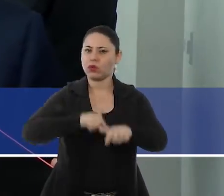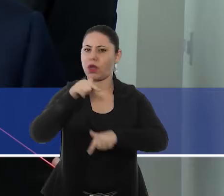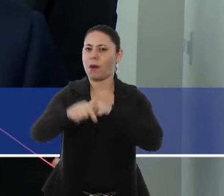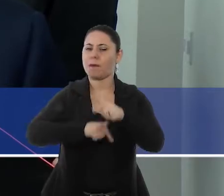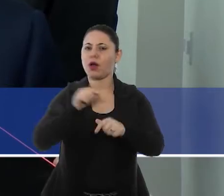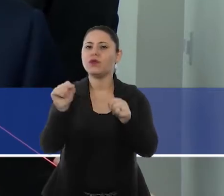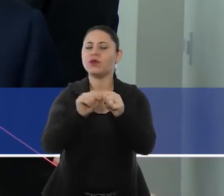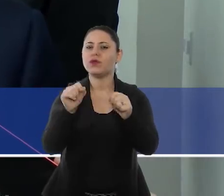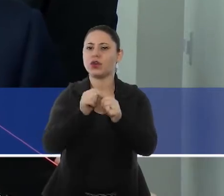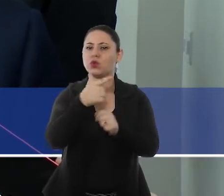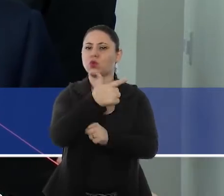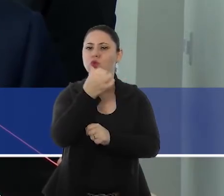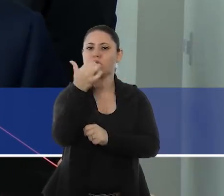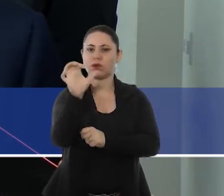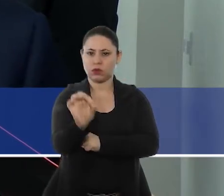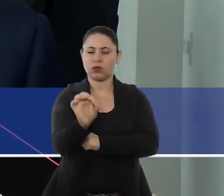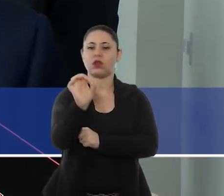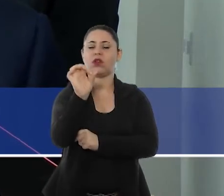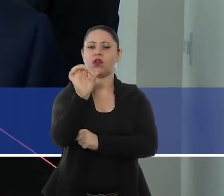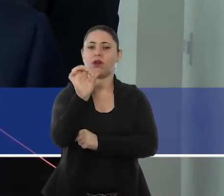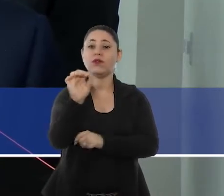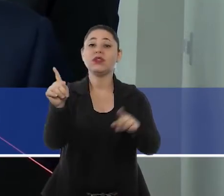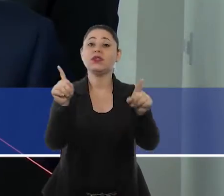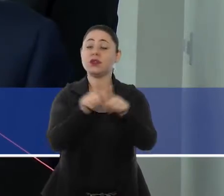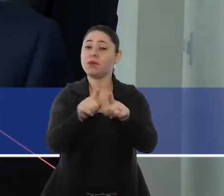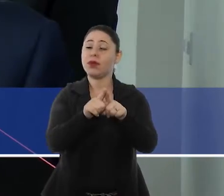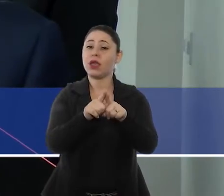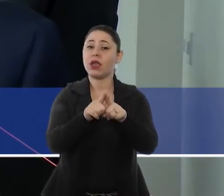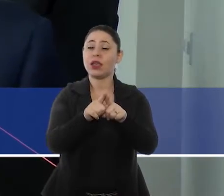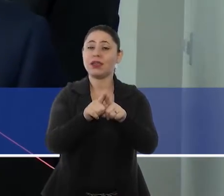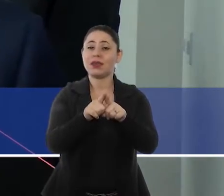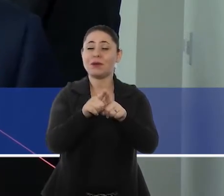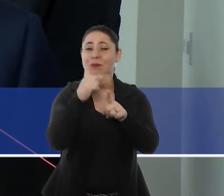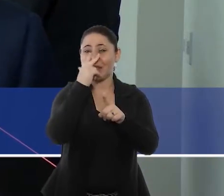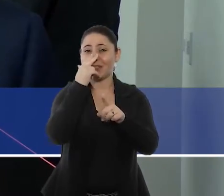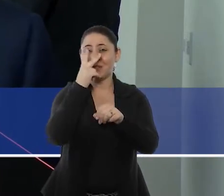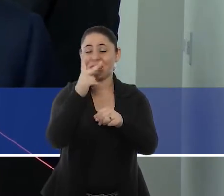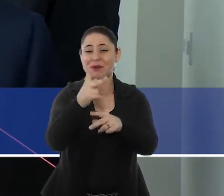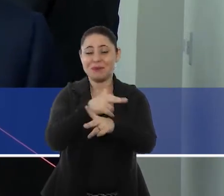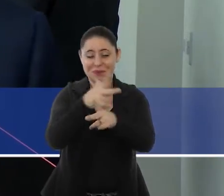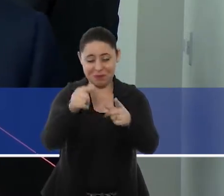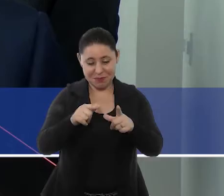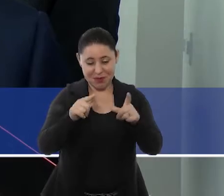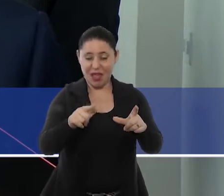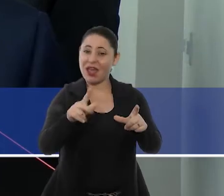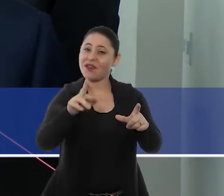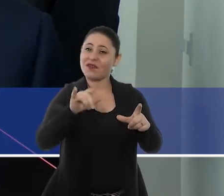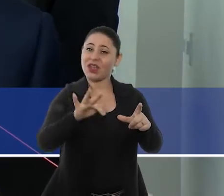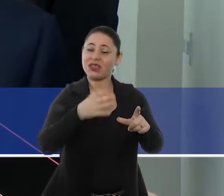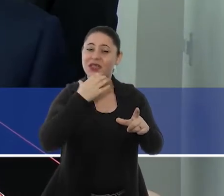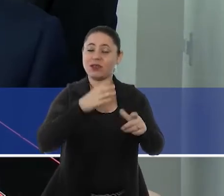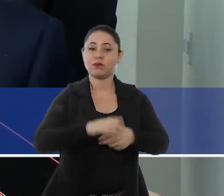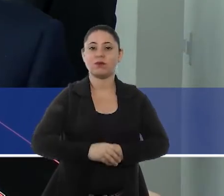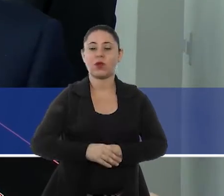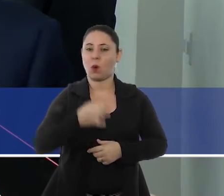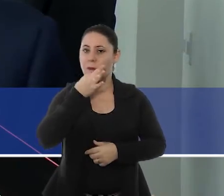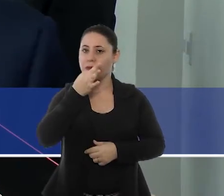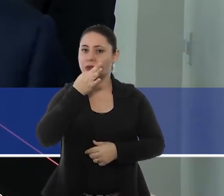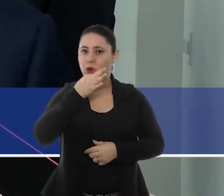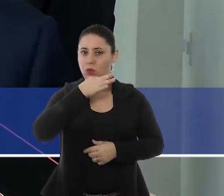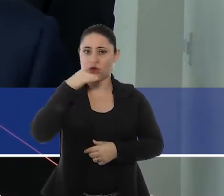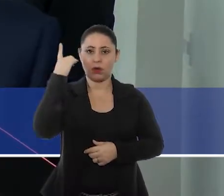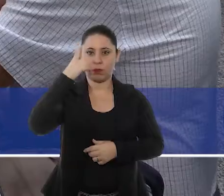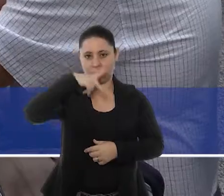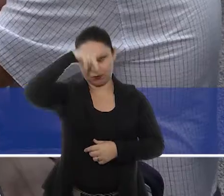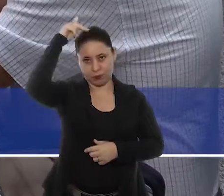aqui a todos os deputados estaduais, o trabalho desenvolvido em 2019 e pelo cartão de Natal nos entregue hoje